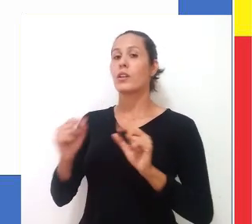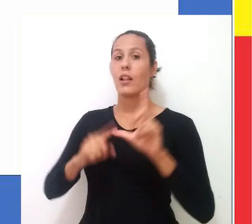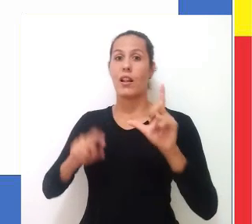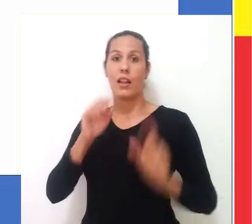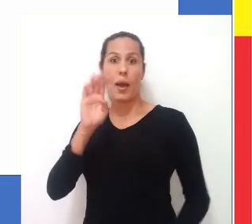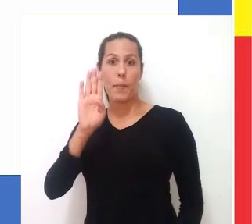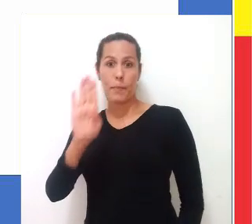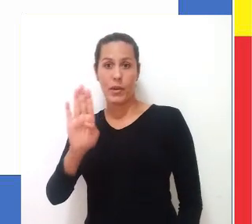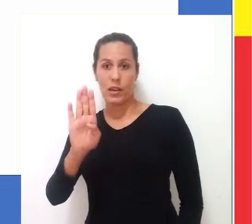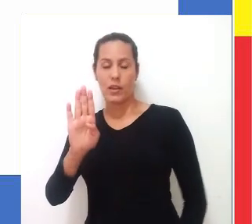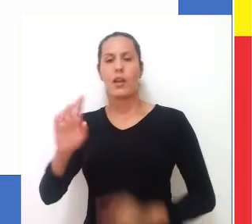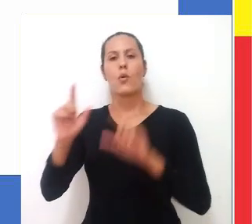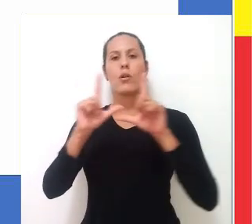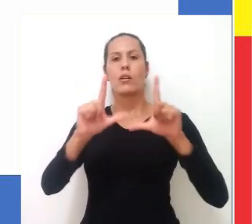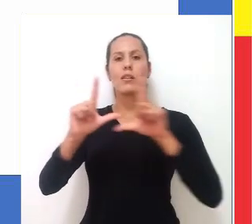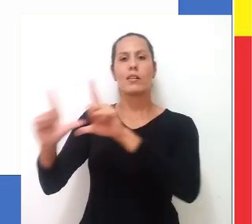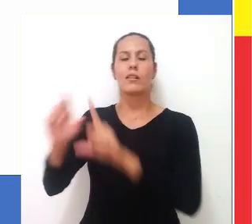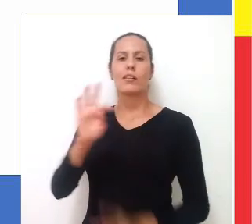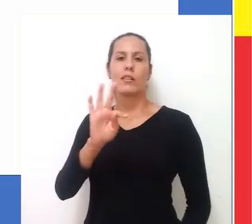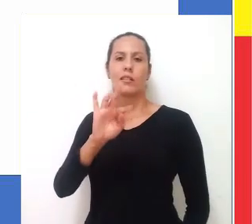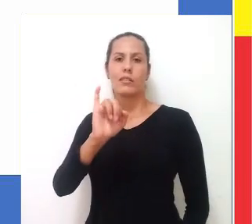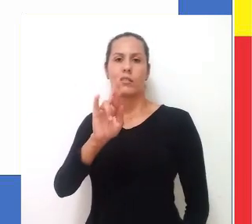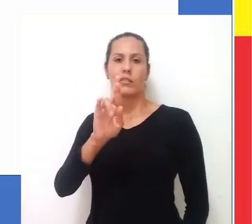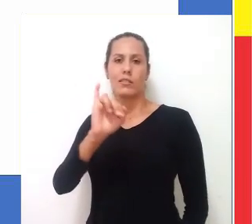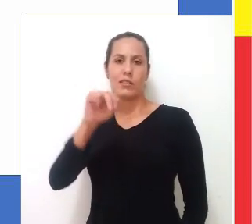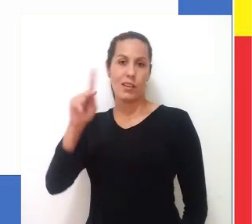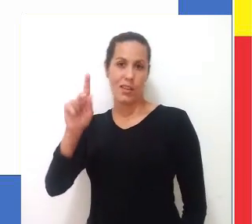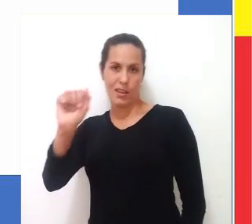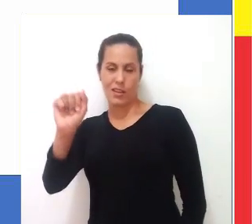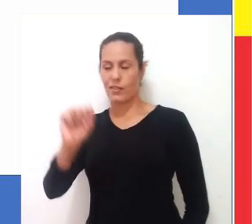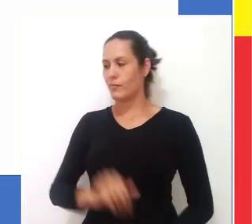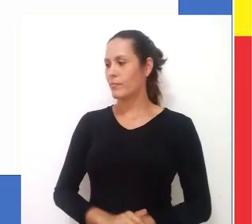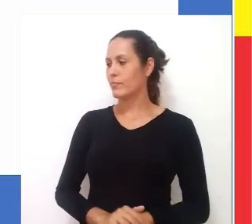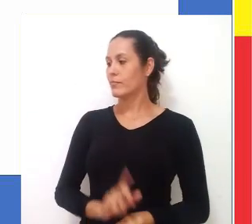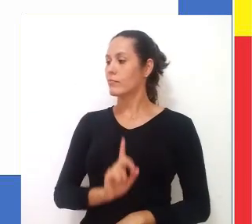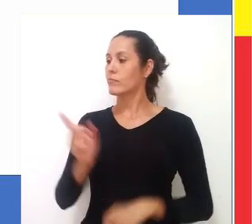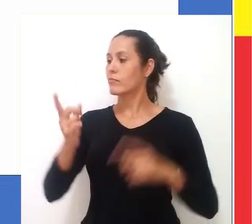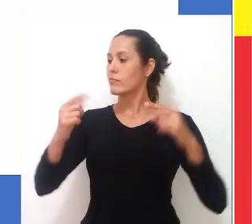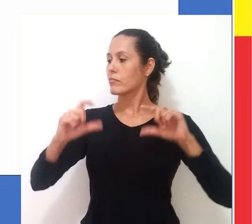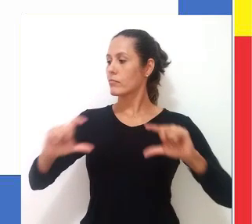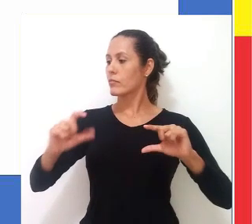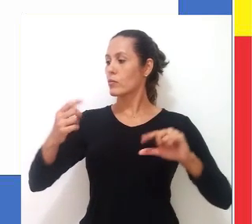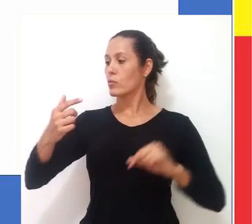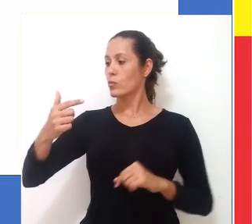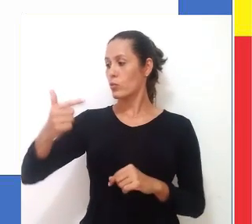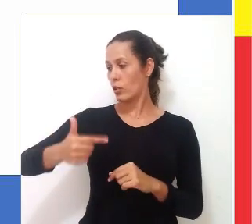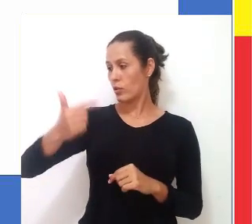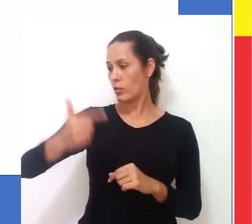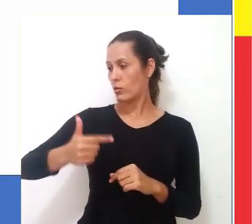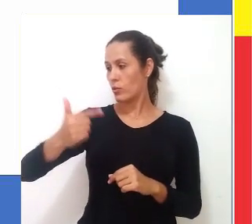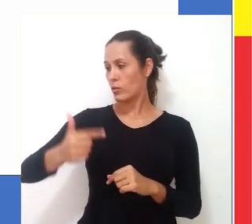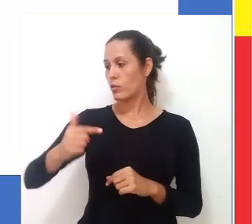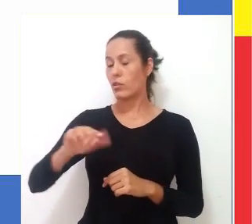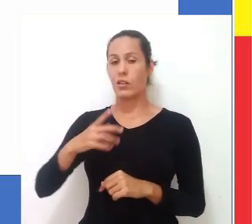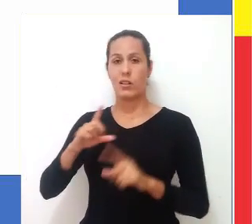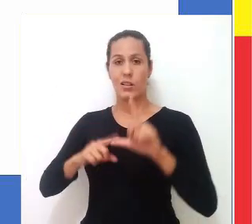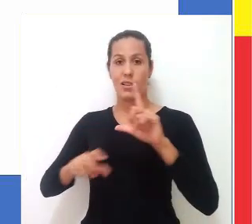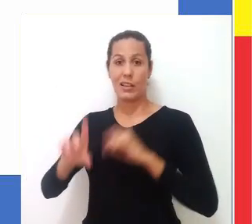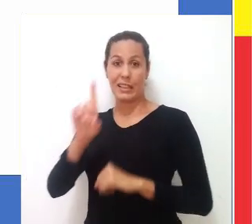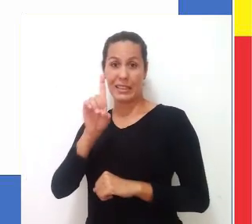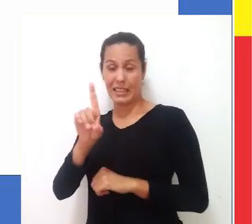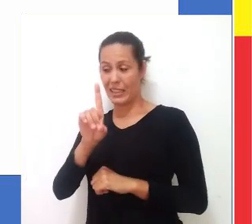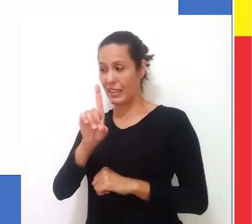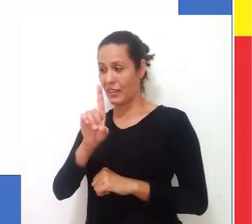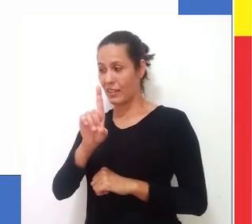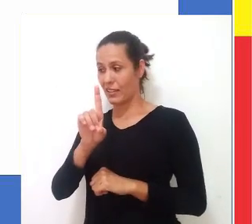é uma tirinha, um pedacinho de história em quadrinho. The finale of this text is show mood. Então,